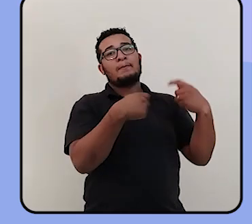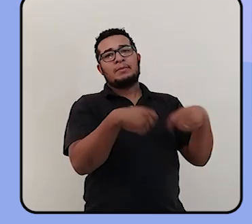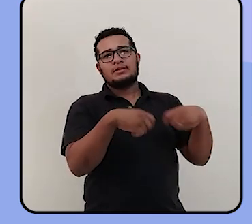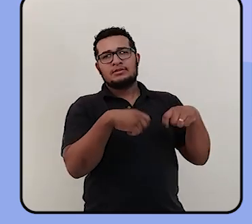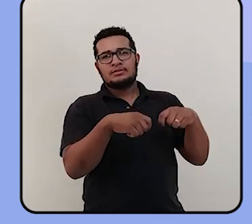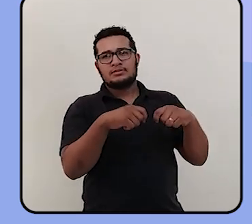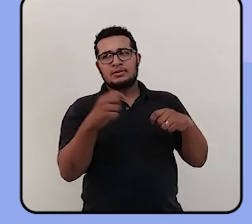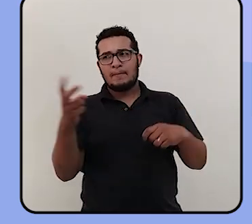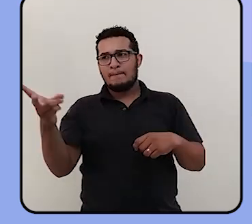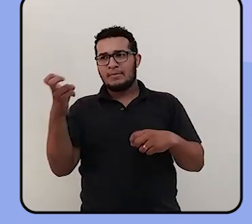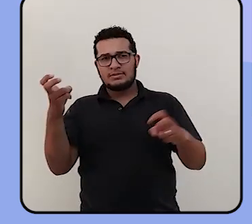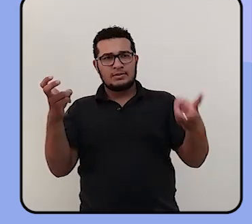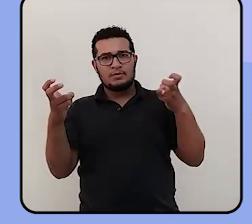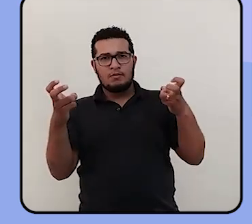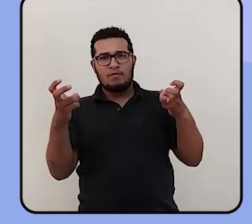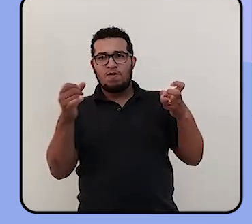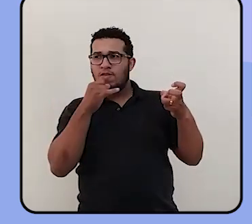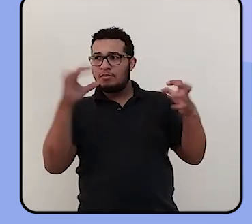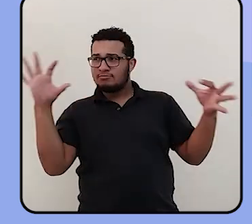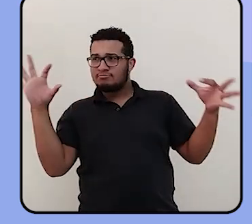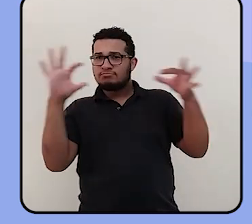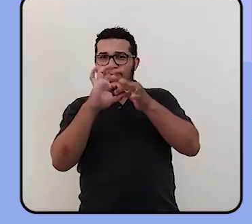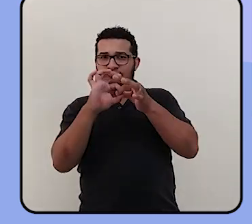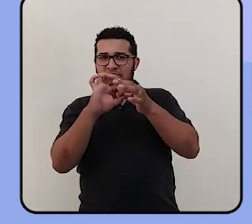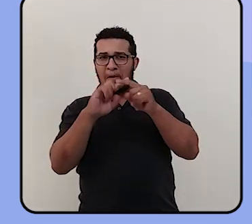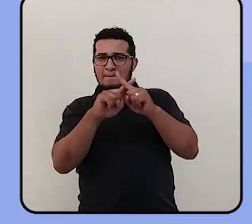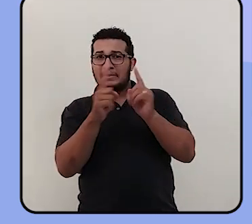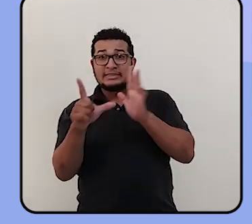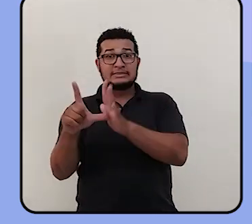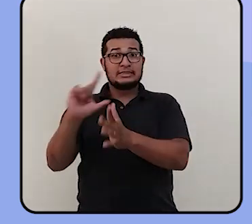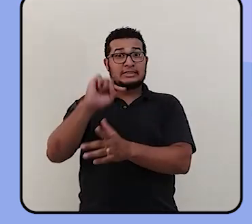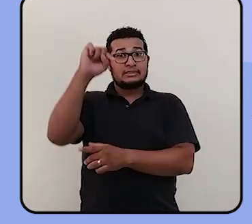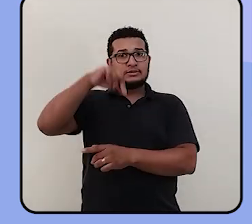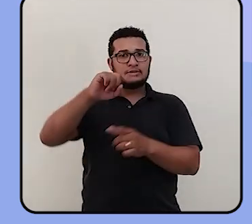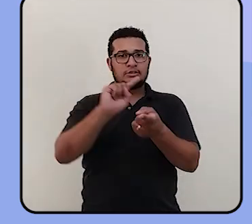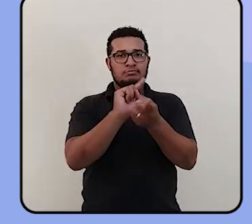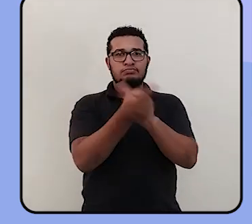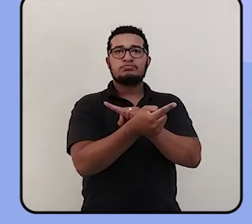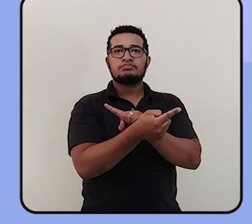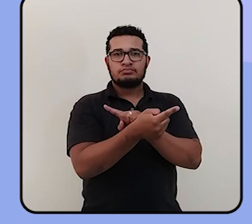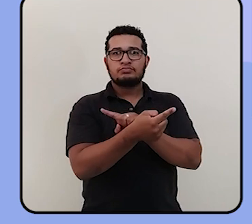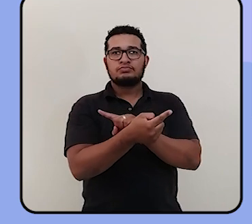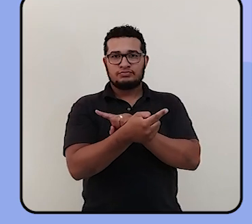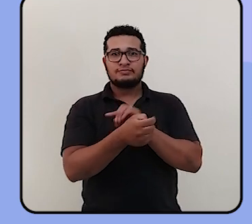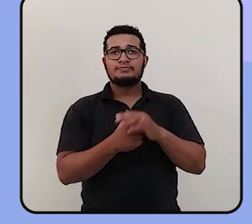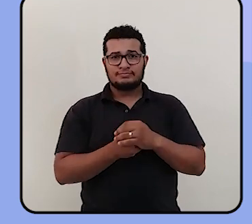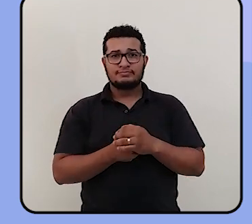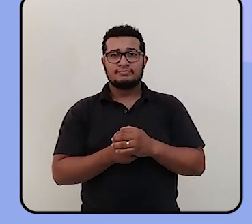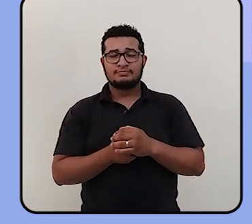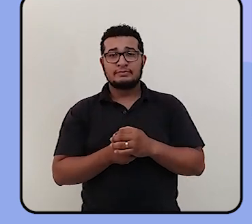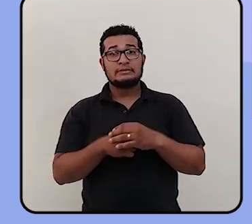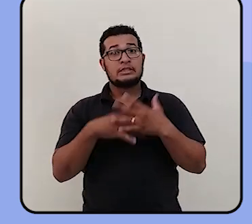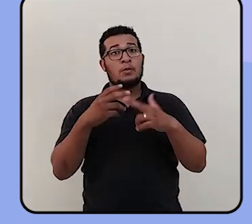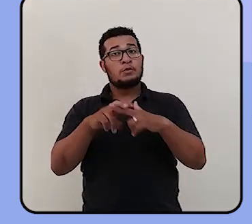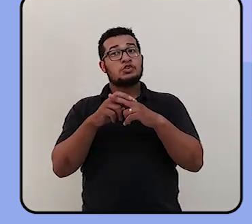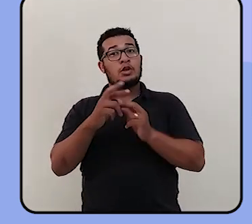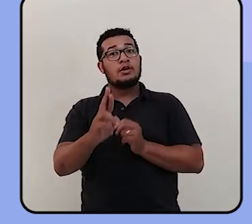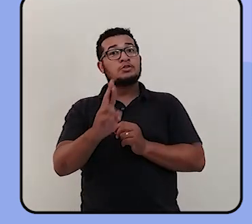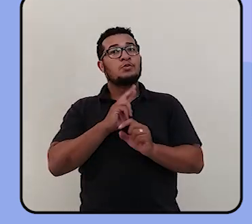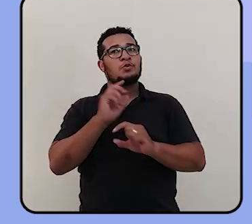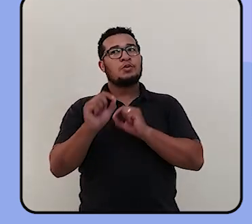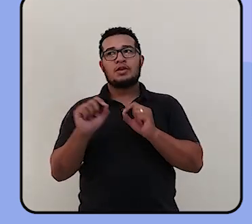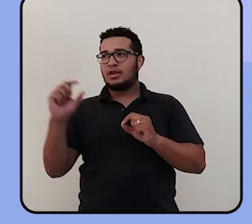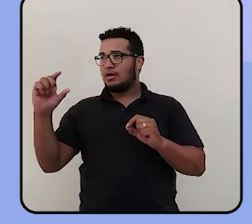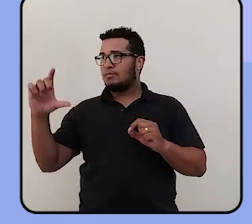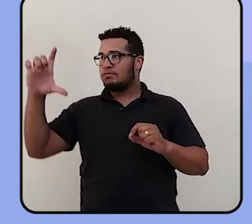máquinas. Percebeu que uma quantidade está subindo e a outra quantidade também está subindo? Então, fala para titio